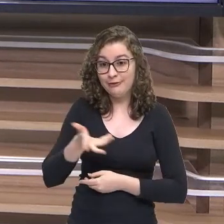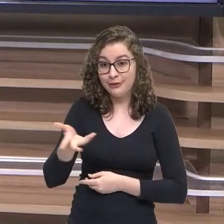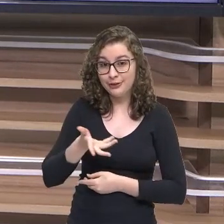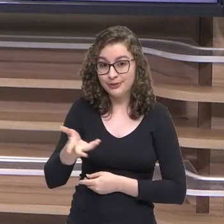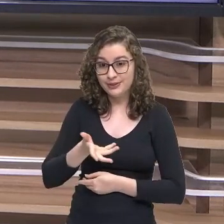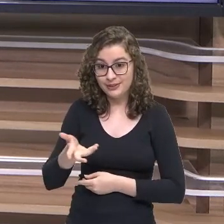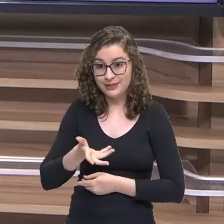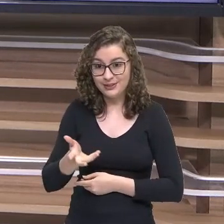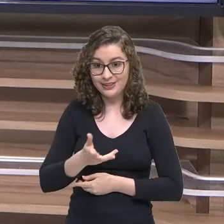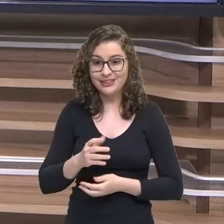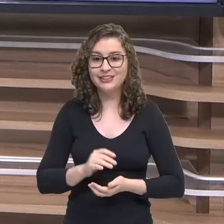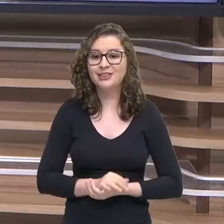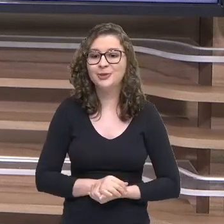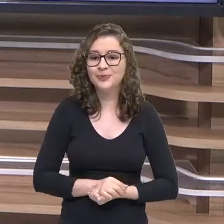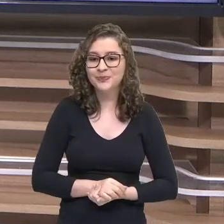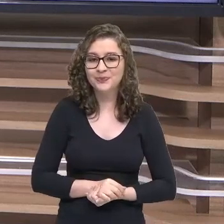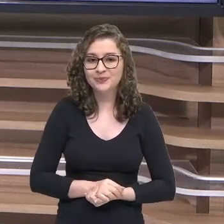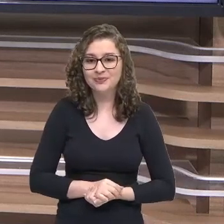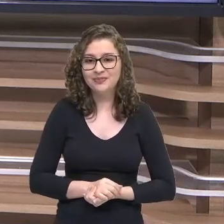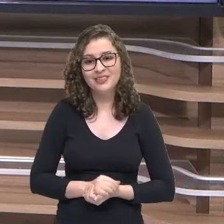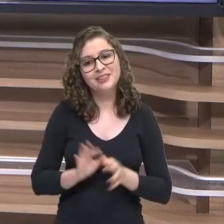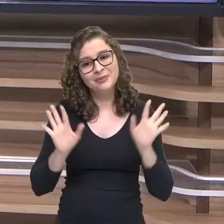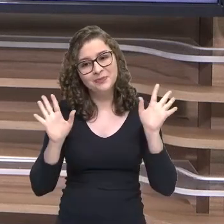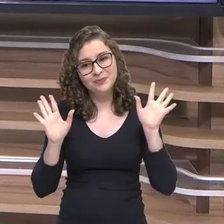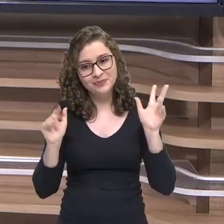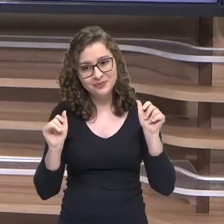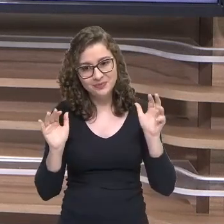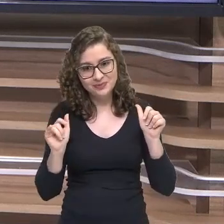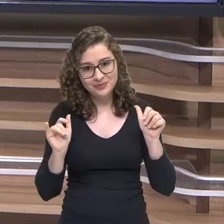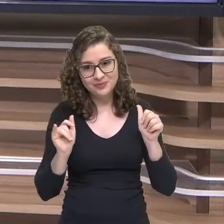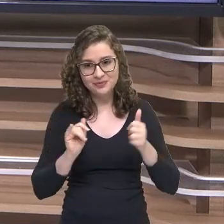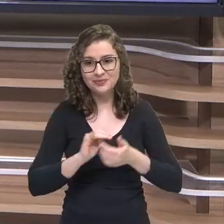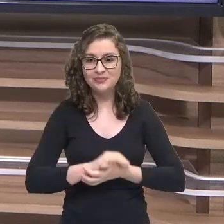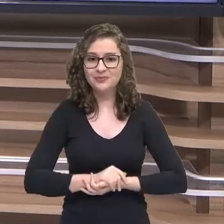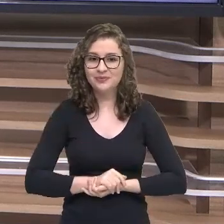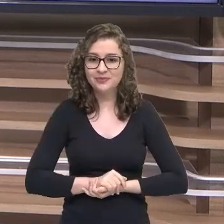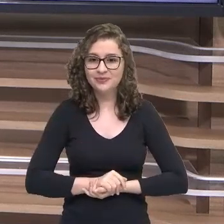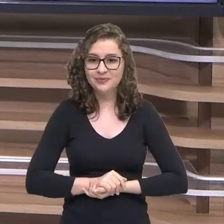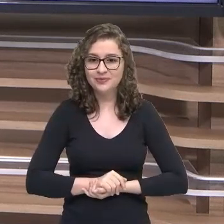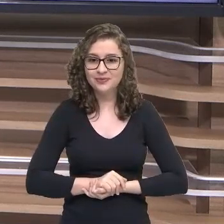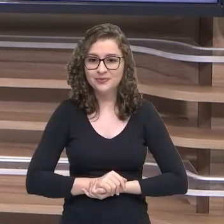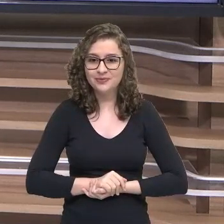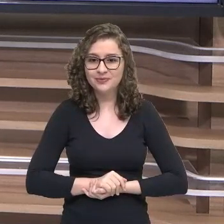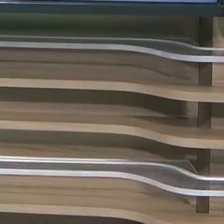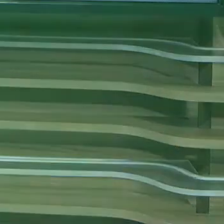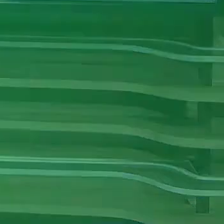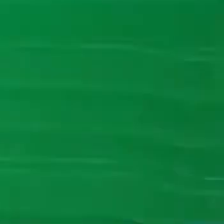velocidade das reações. Até uma próxima oportunidade. Tchau, tchau!